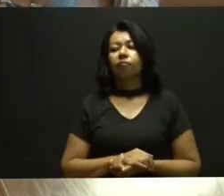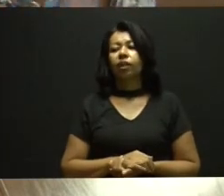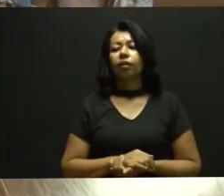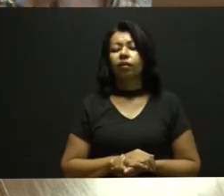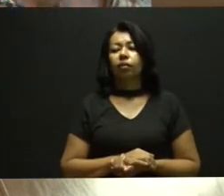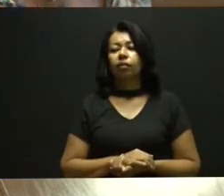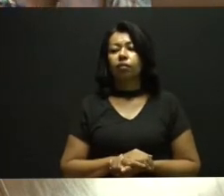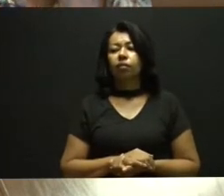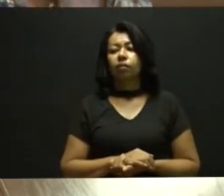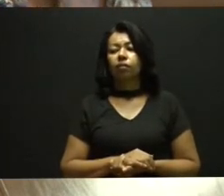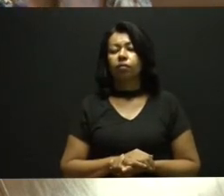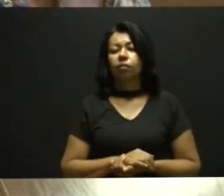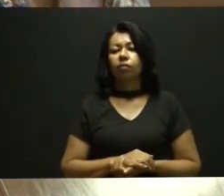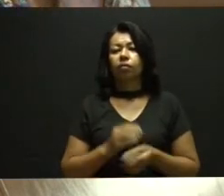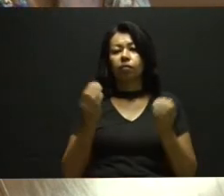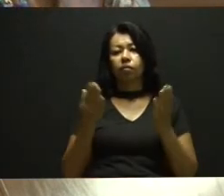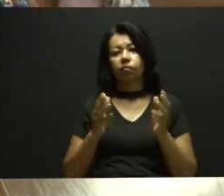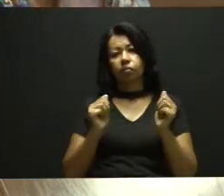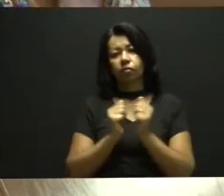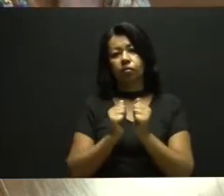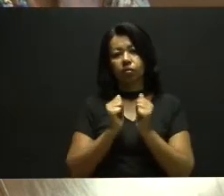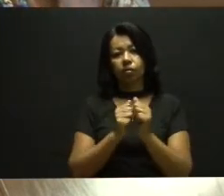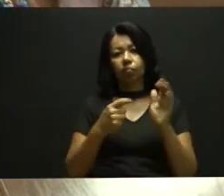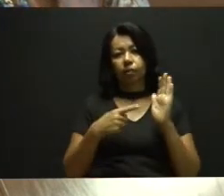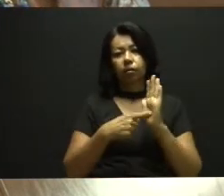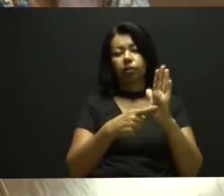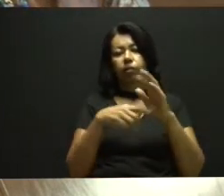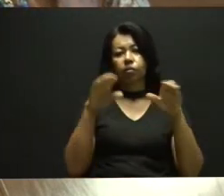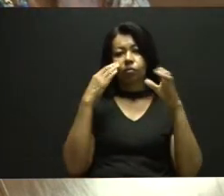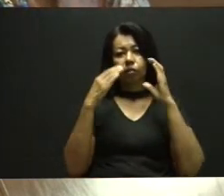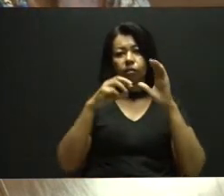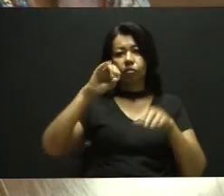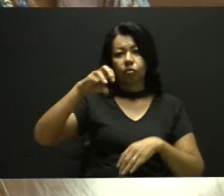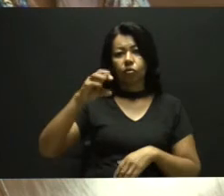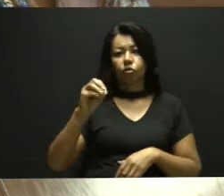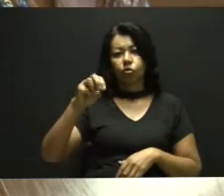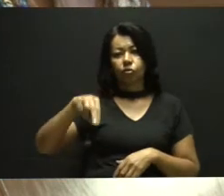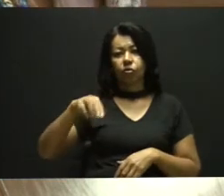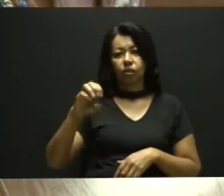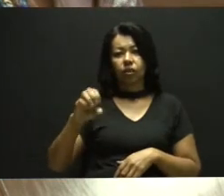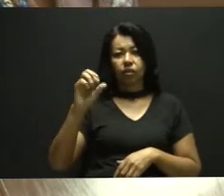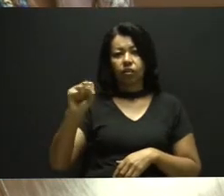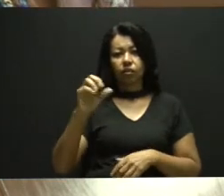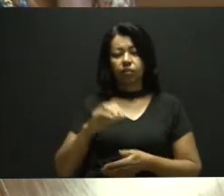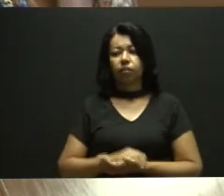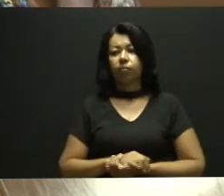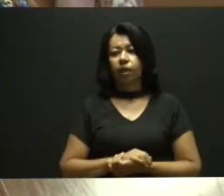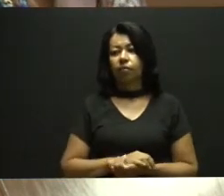neste momento acompanharemos mais uma apresentação do cantor jones ferreira no lixo